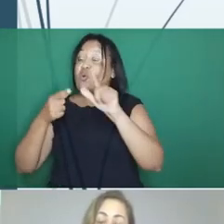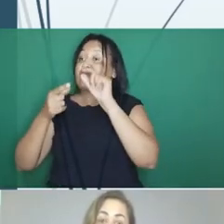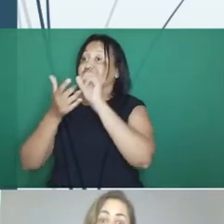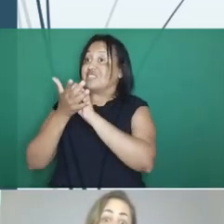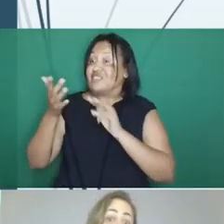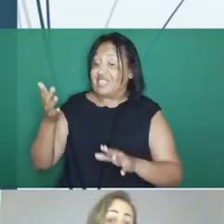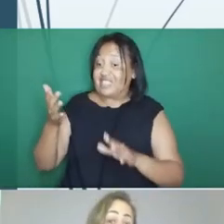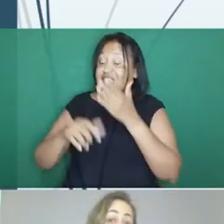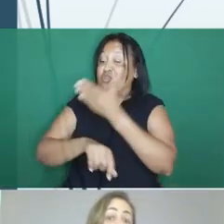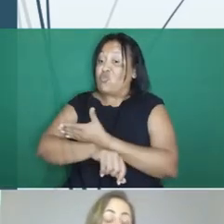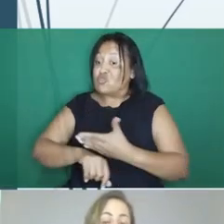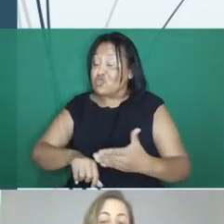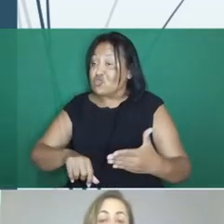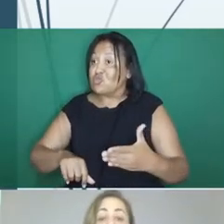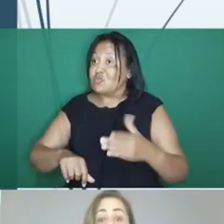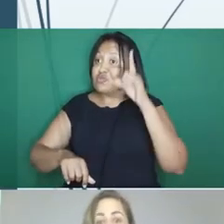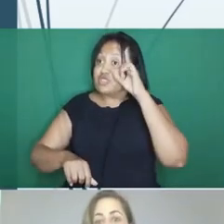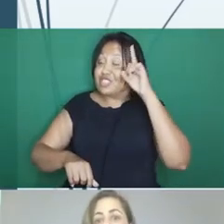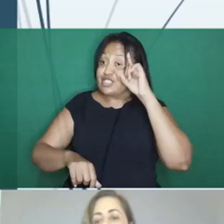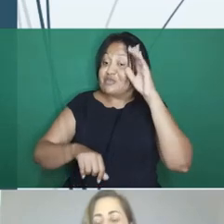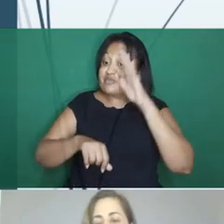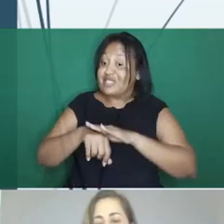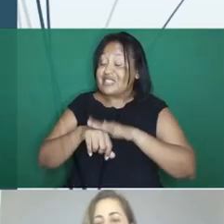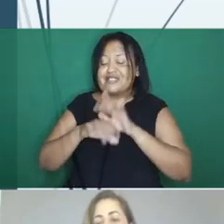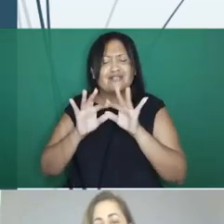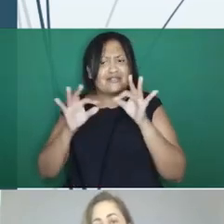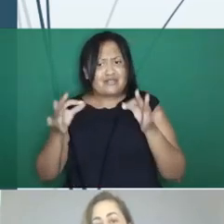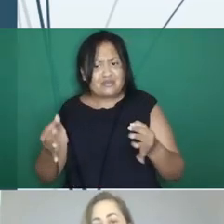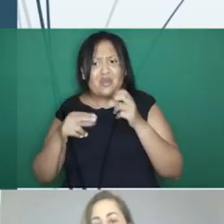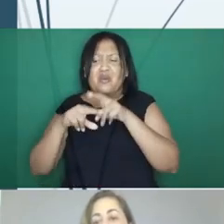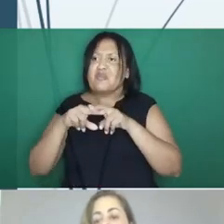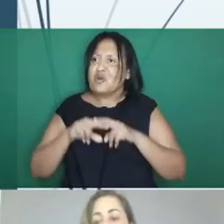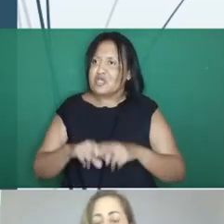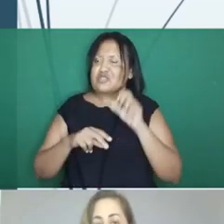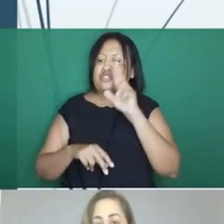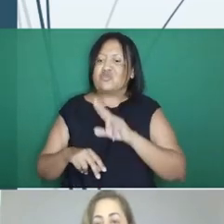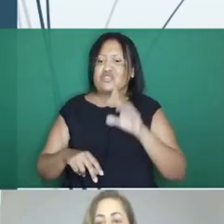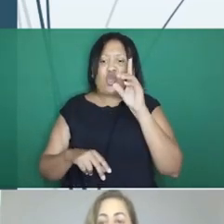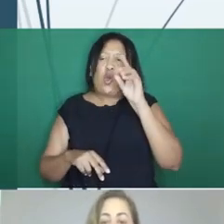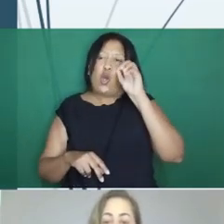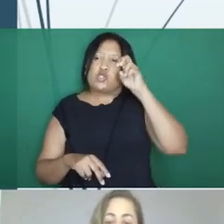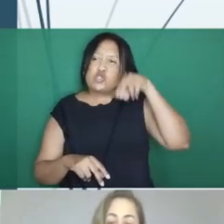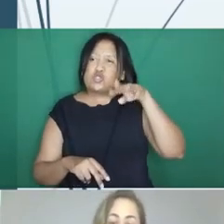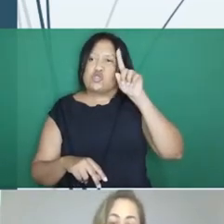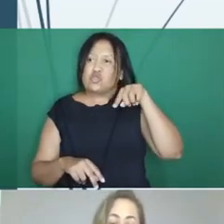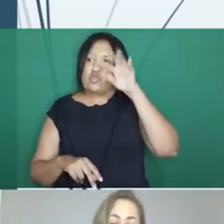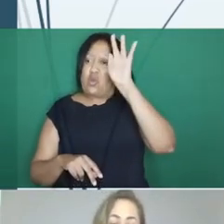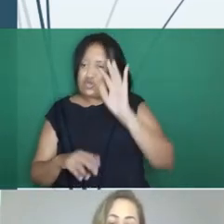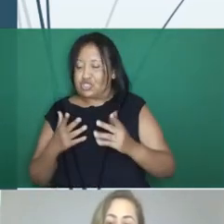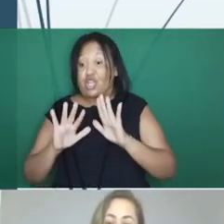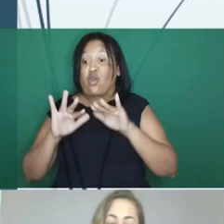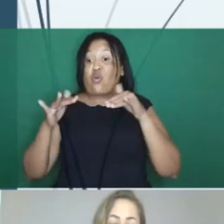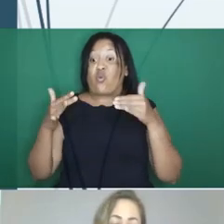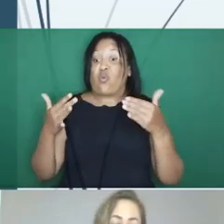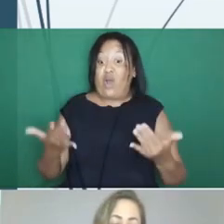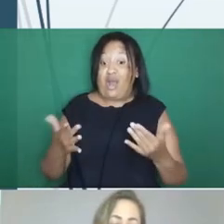atividade que é de costume de rotina de presente simples por isso a gente usa o don't Então como é que vai ficar Qual é a